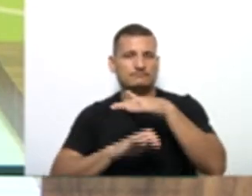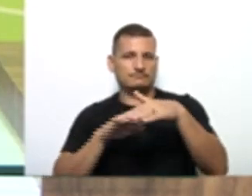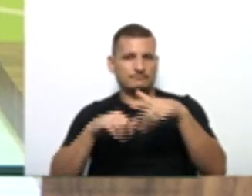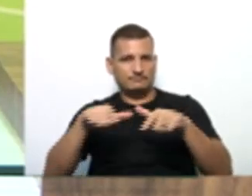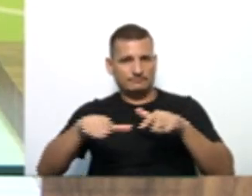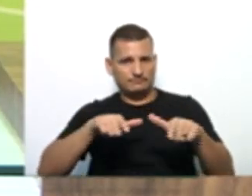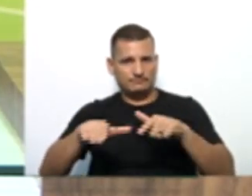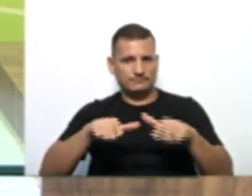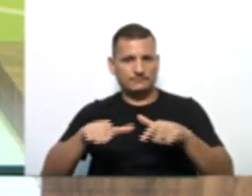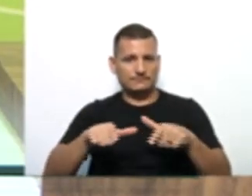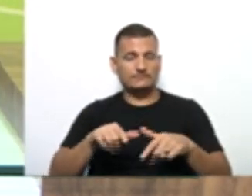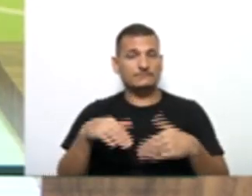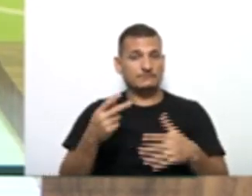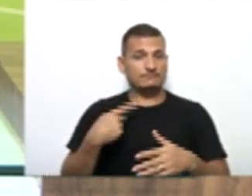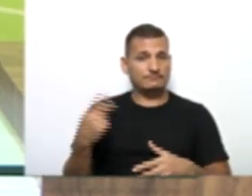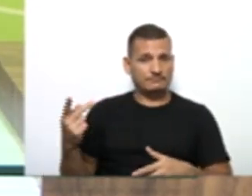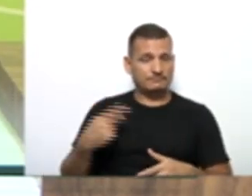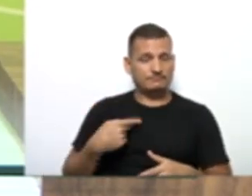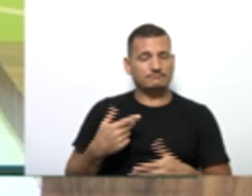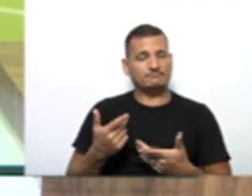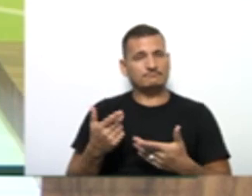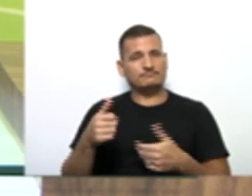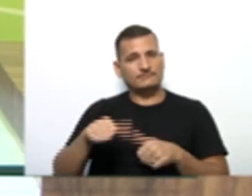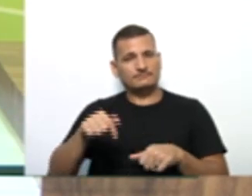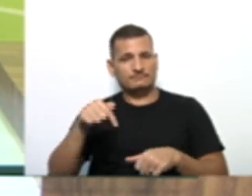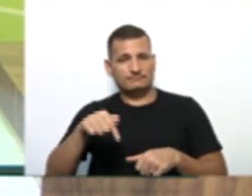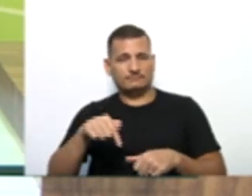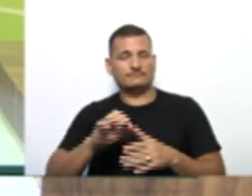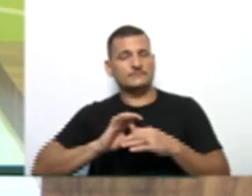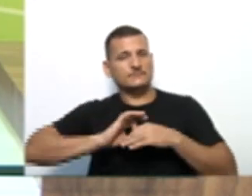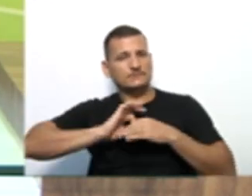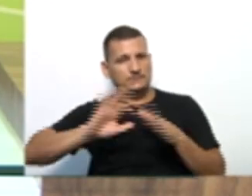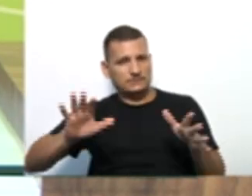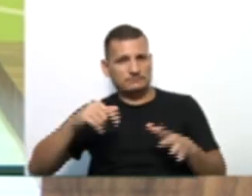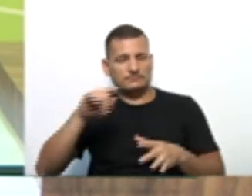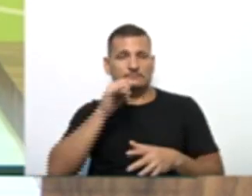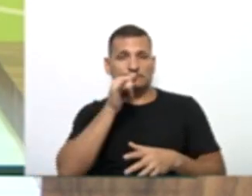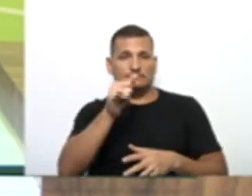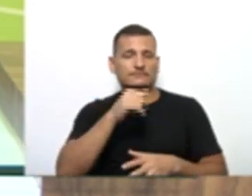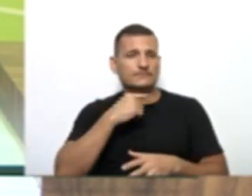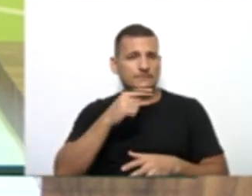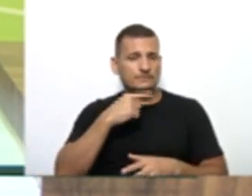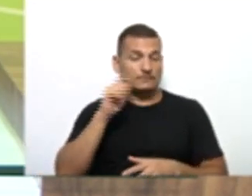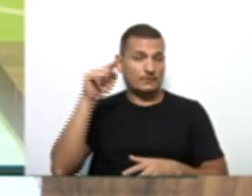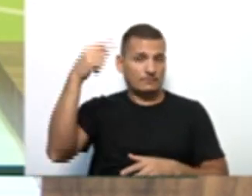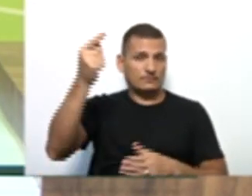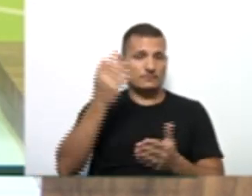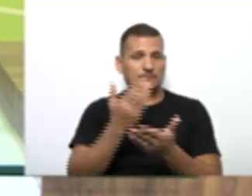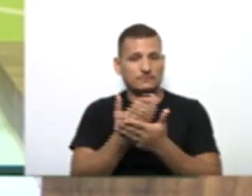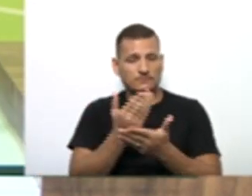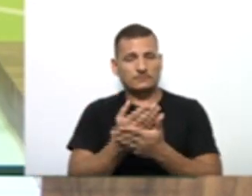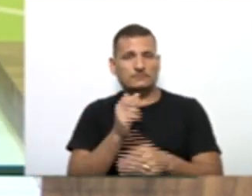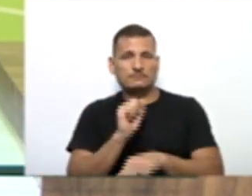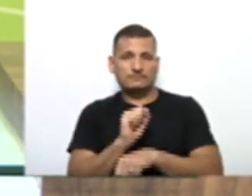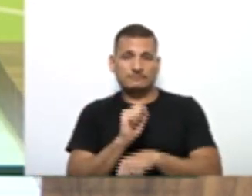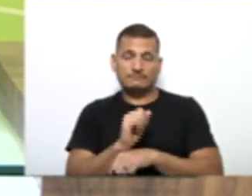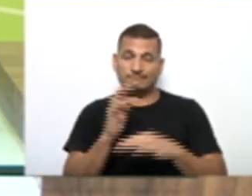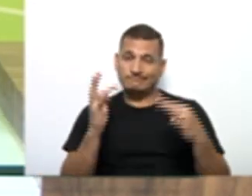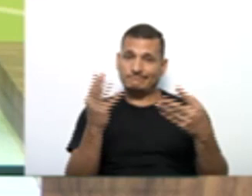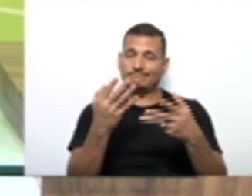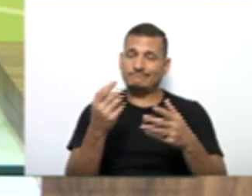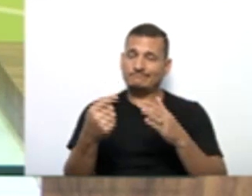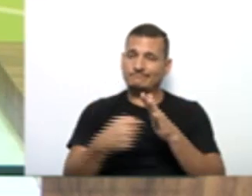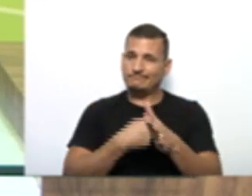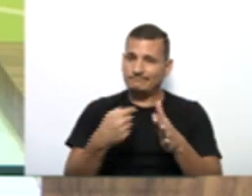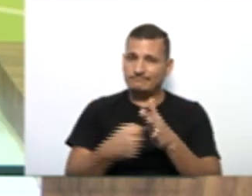Então, estamos aqui, né, estaremos à disposição de vocês para tirar qualquer dúvida na próxima aula. Espero que todos participem e